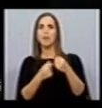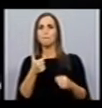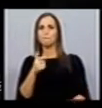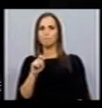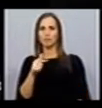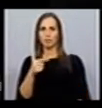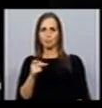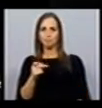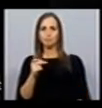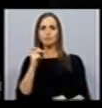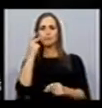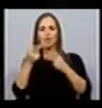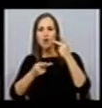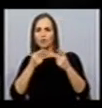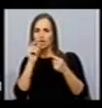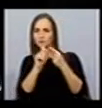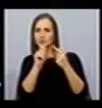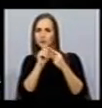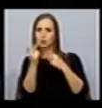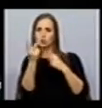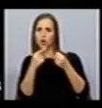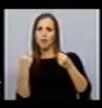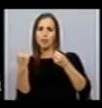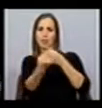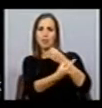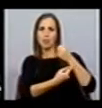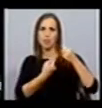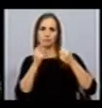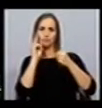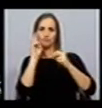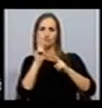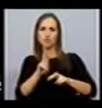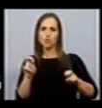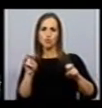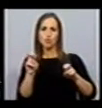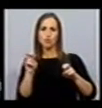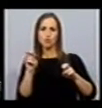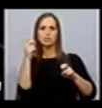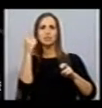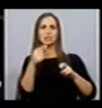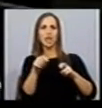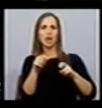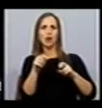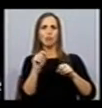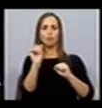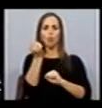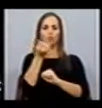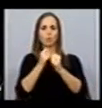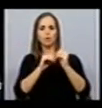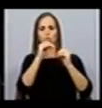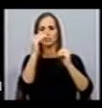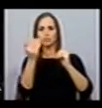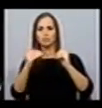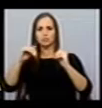analisar meticulosamente aqueles 2 anéis, eles encontraram movimentos ondulatórios precisamente